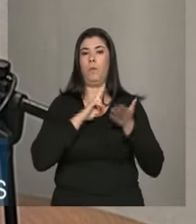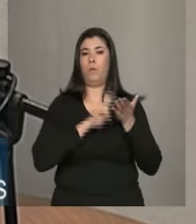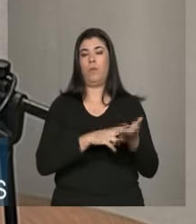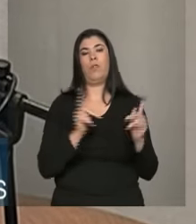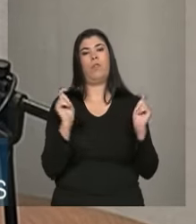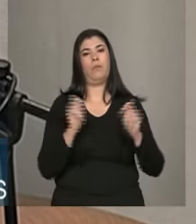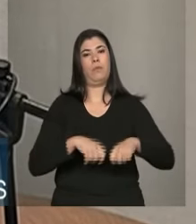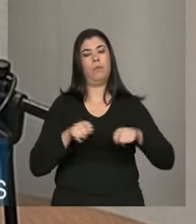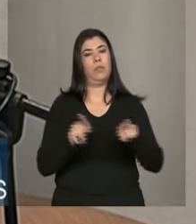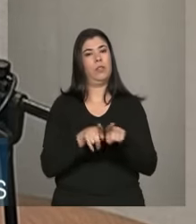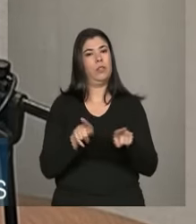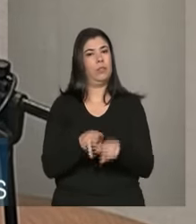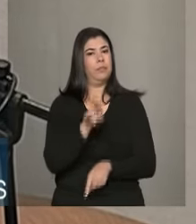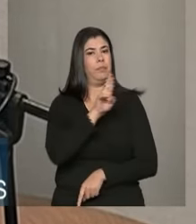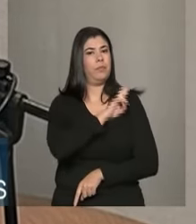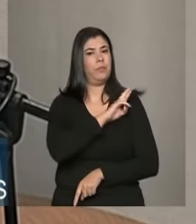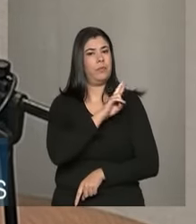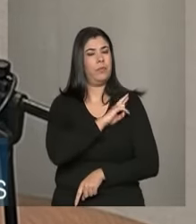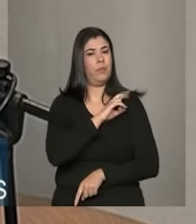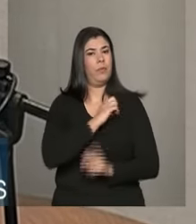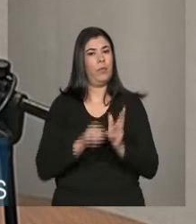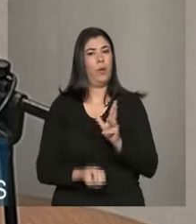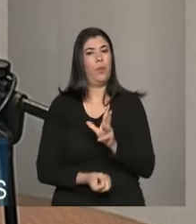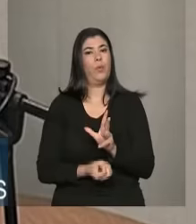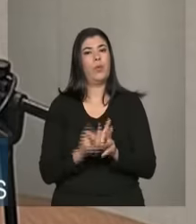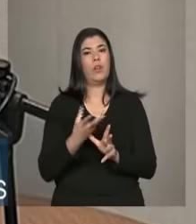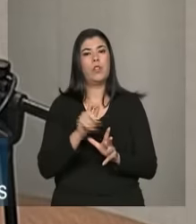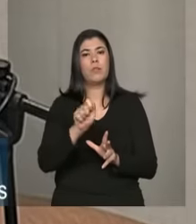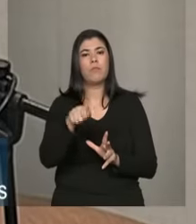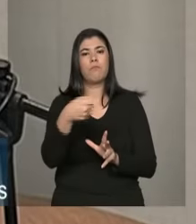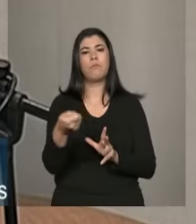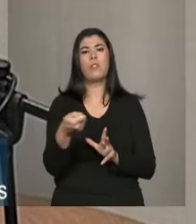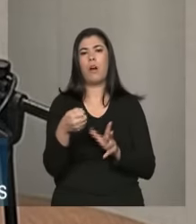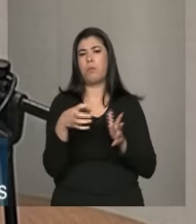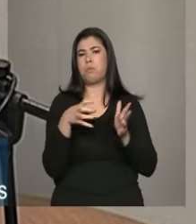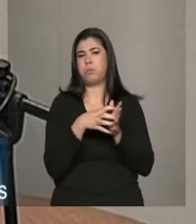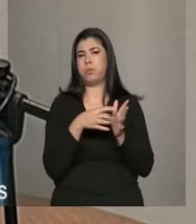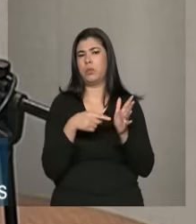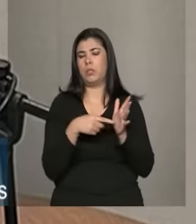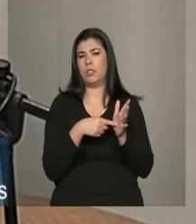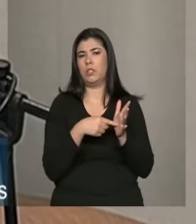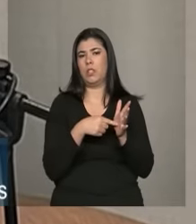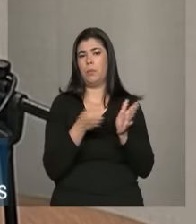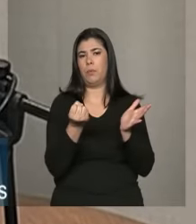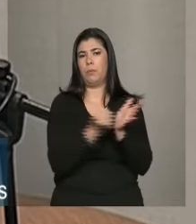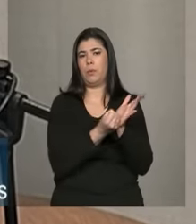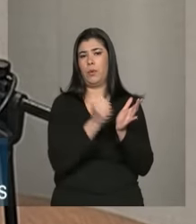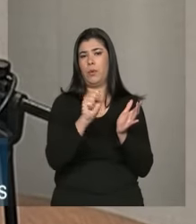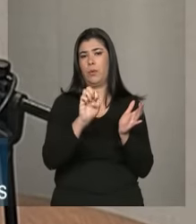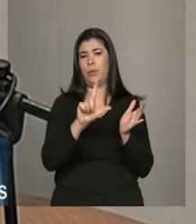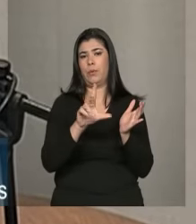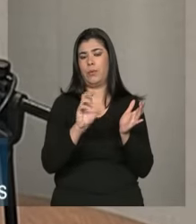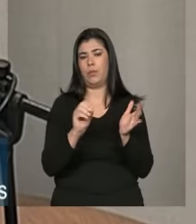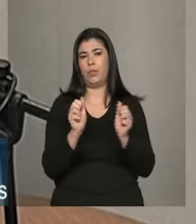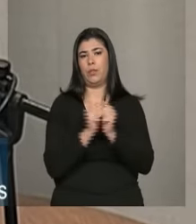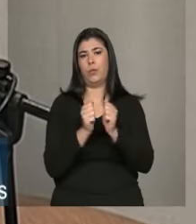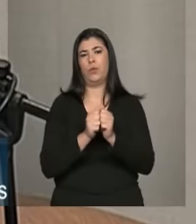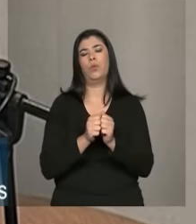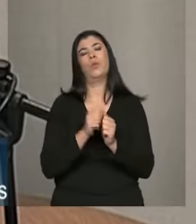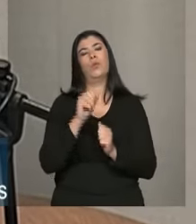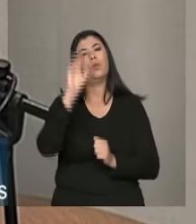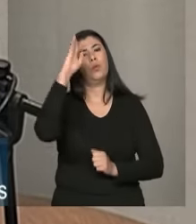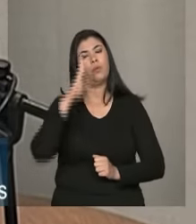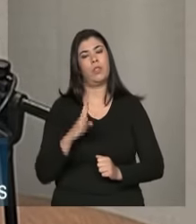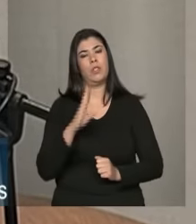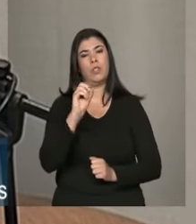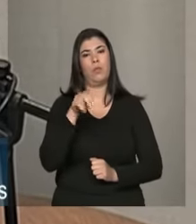possibilidades parte ao emitir selo alusivo à luta do Brasil e das Nações Unidas no combate ao tráfico